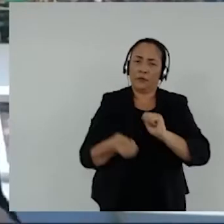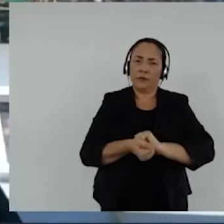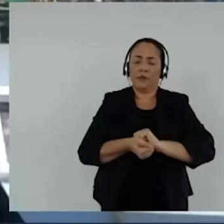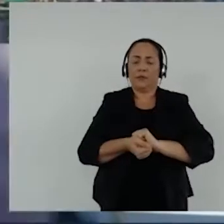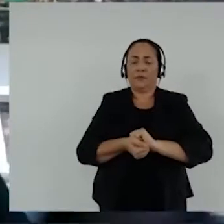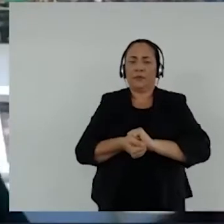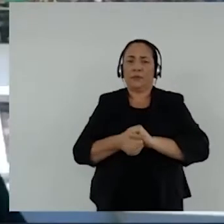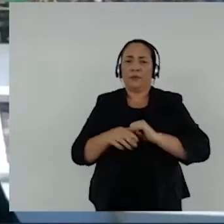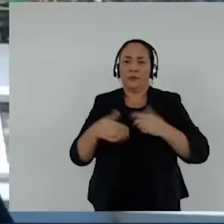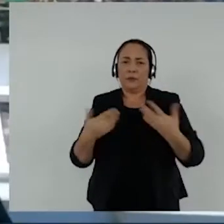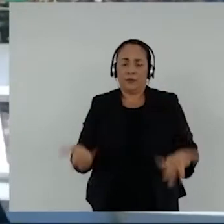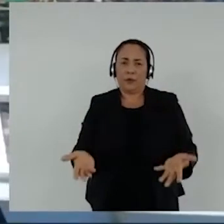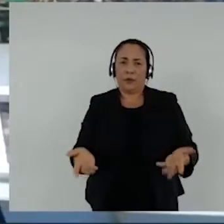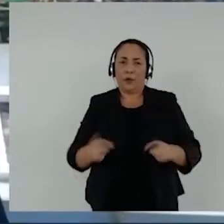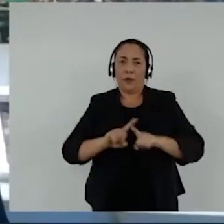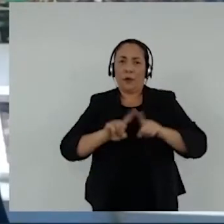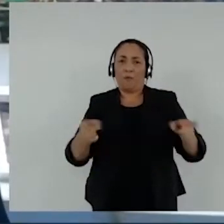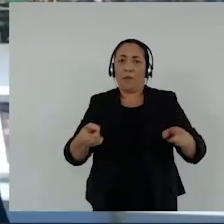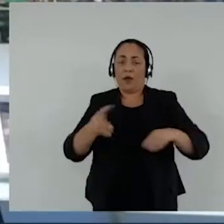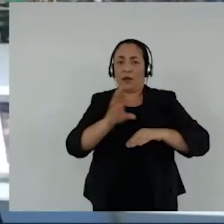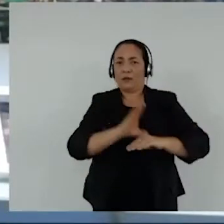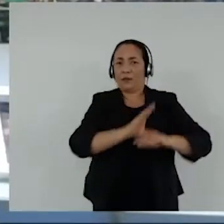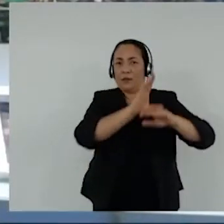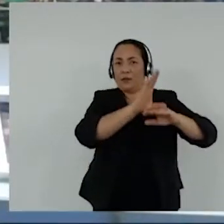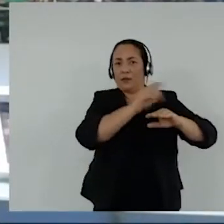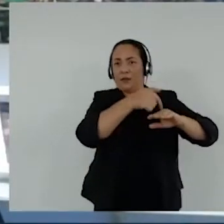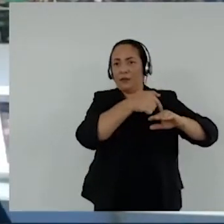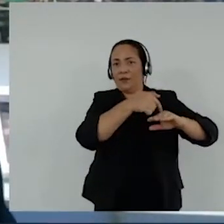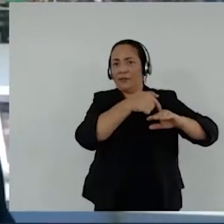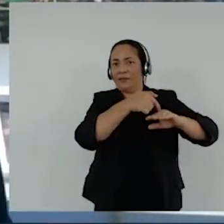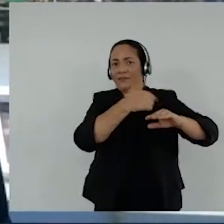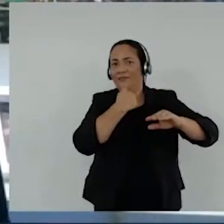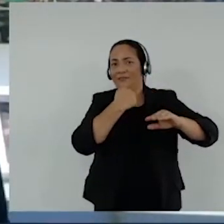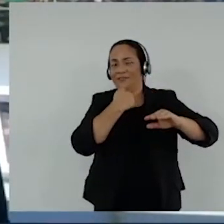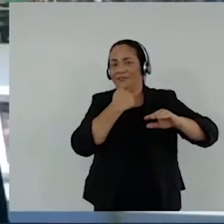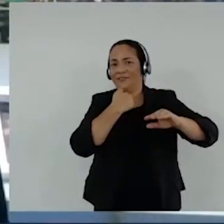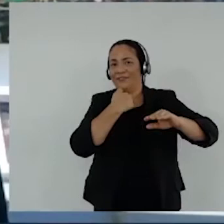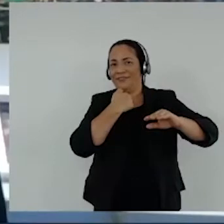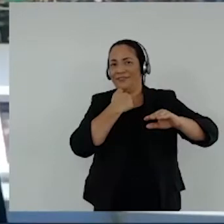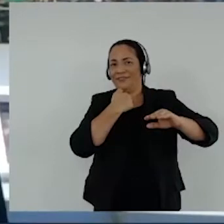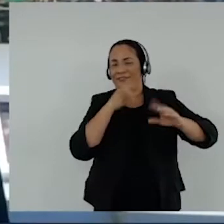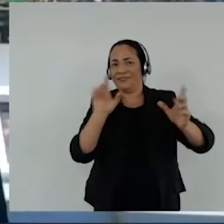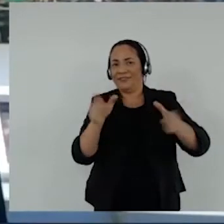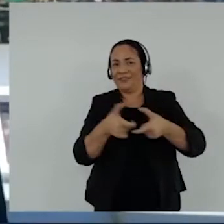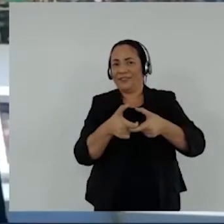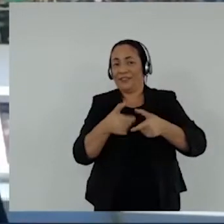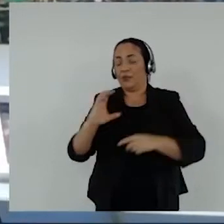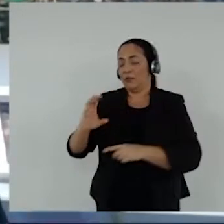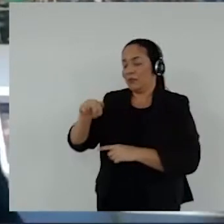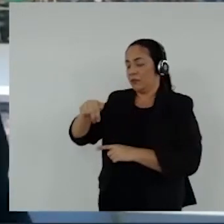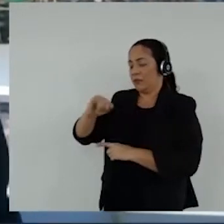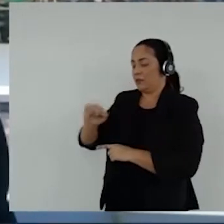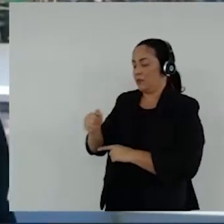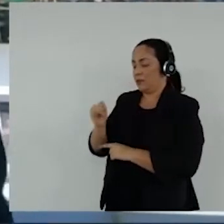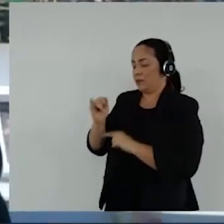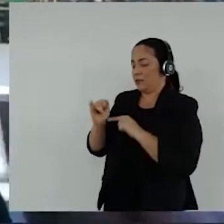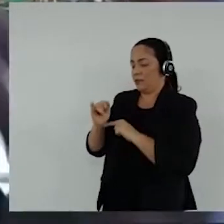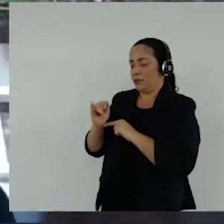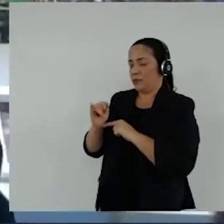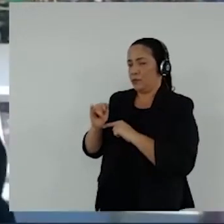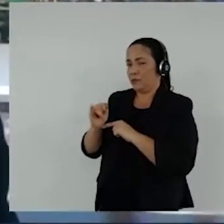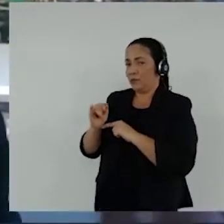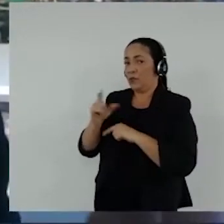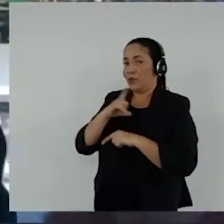nem constitucionalmente, porque se trata de uma cláusula pétrea. Então, nesse cenário, a proposta do CNJ ela busca um apoio